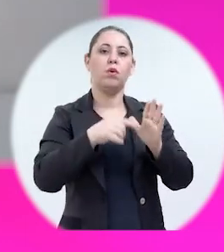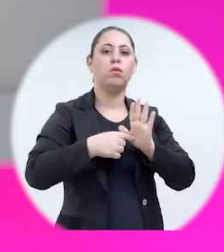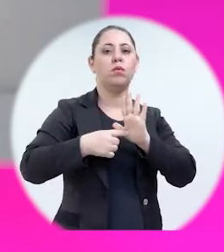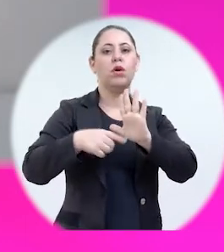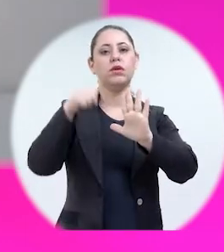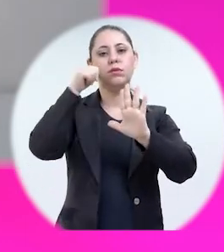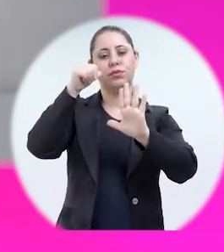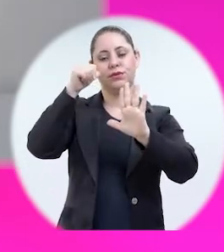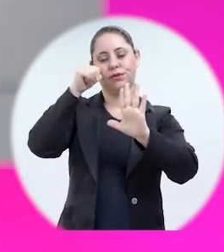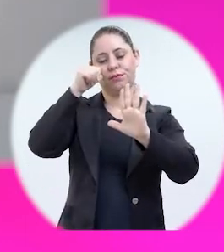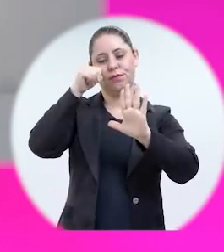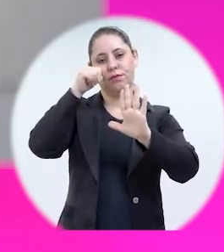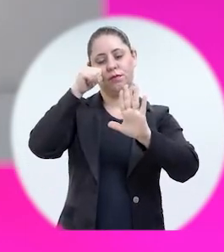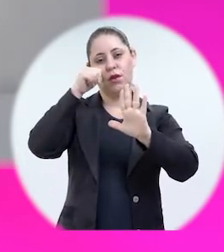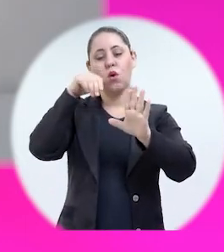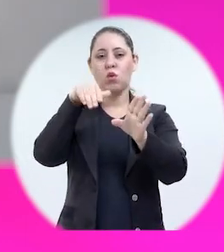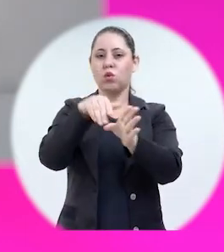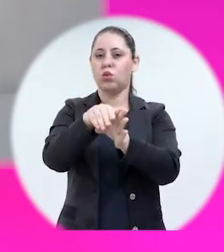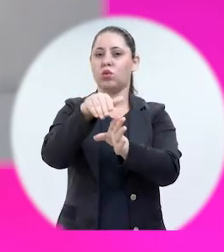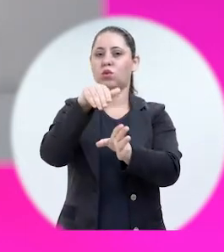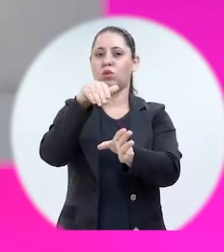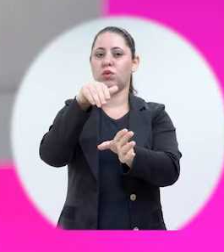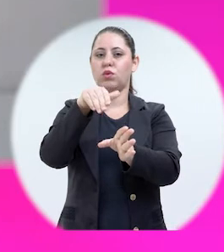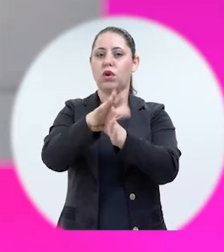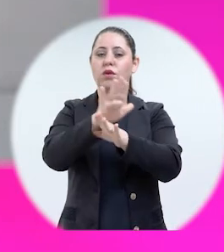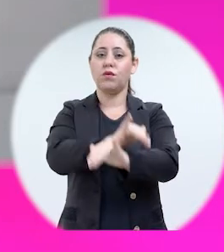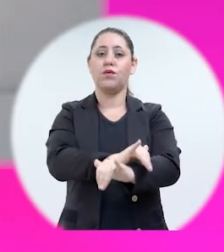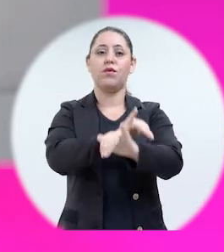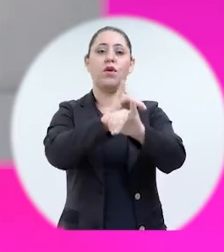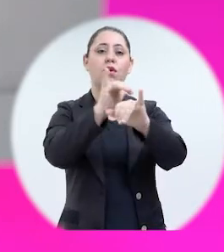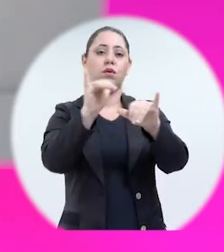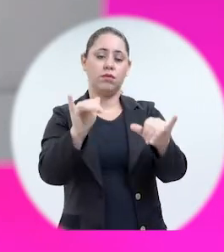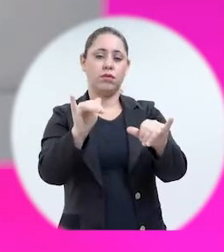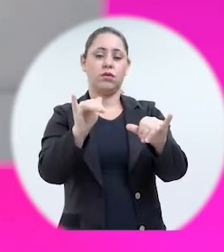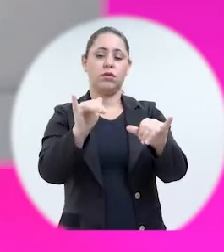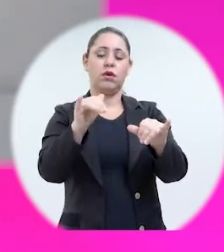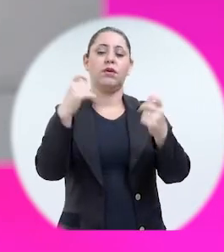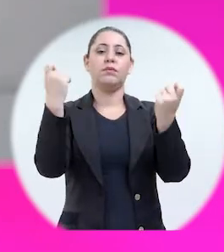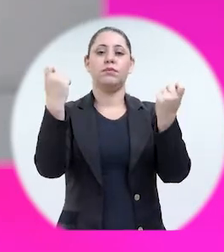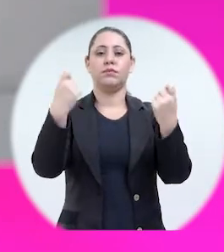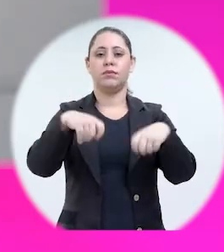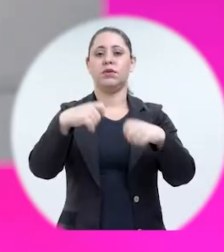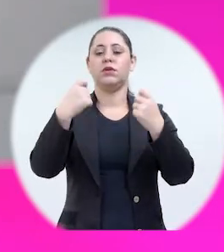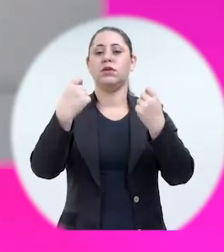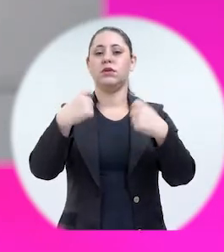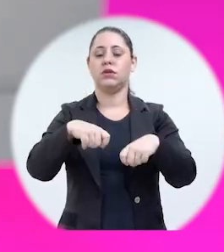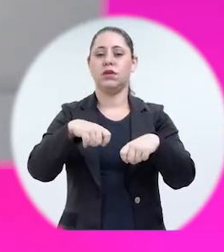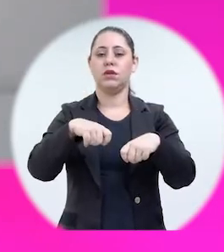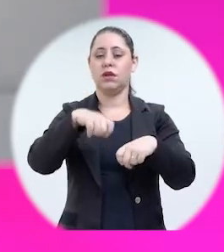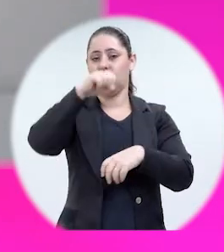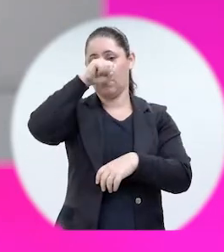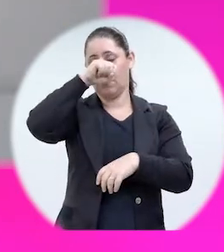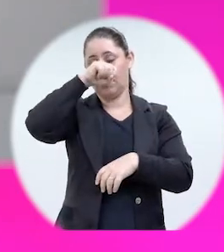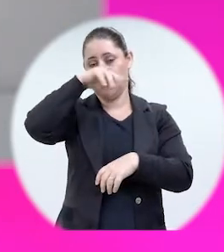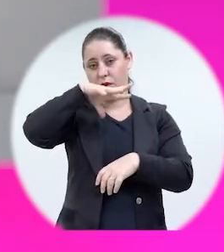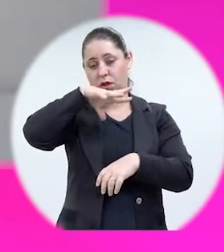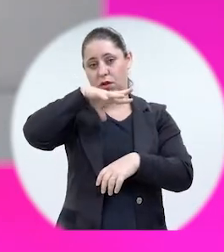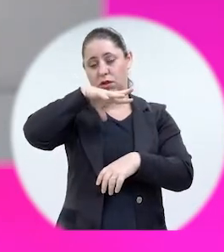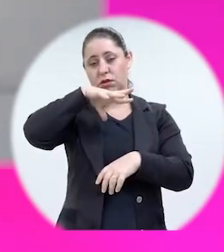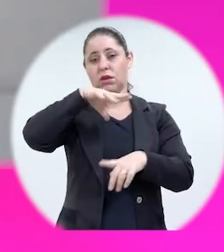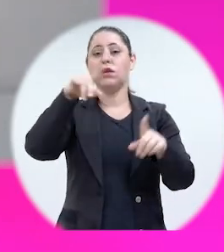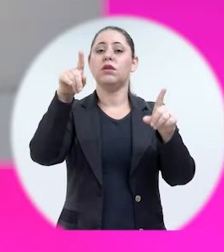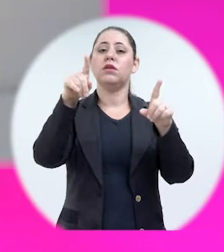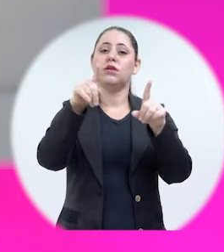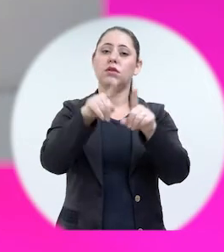rede, mostra para essa mulher, com as orientações, com informações necessárias sobre os tipos de